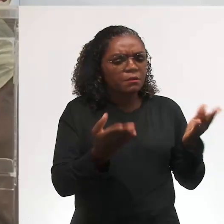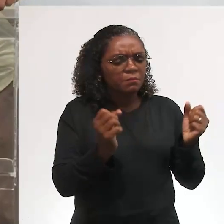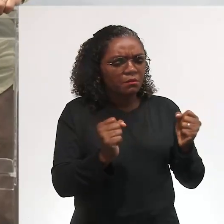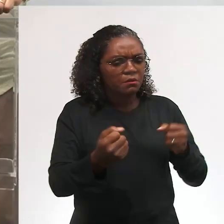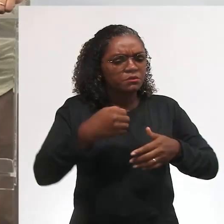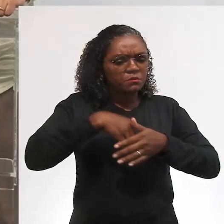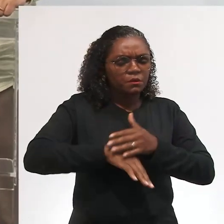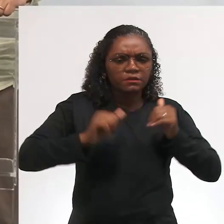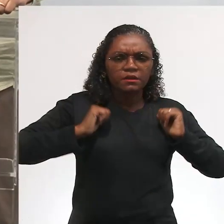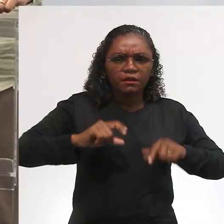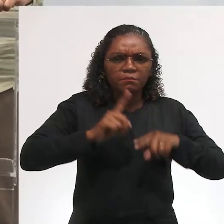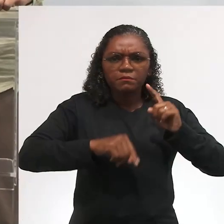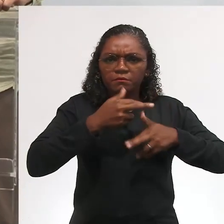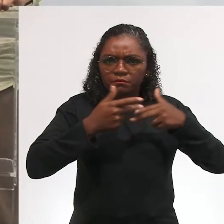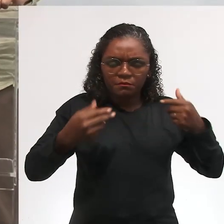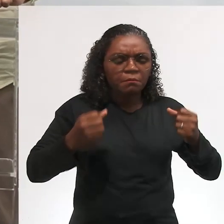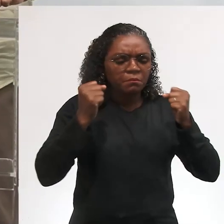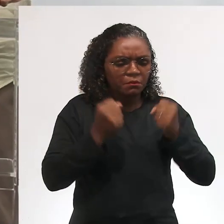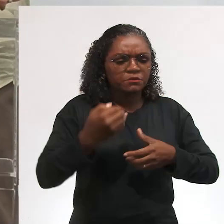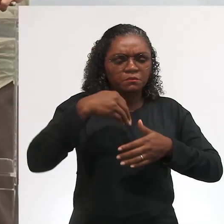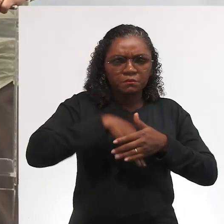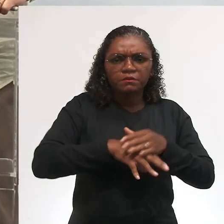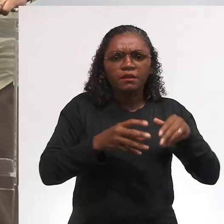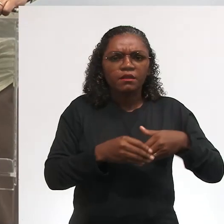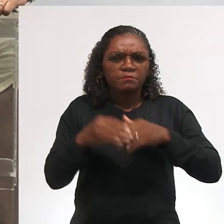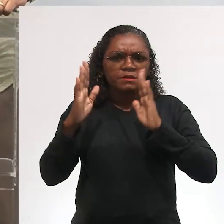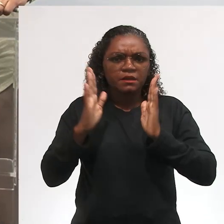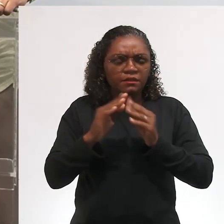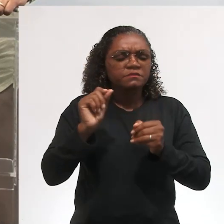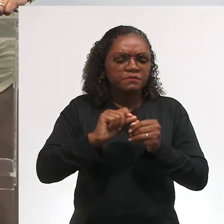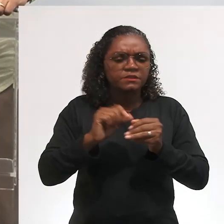vamos focar nisso daqui. Quando eu estou falando de reforço